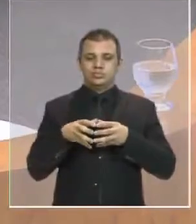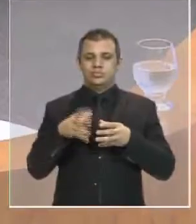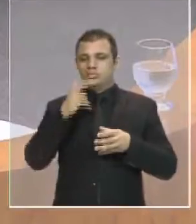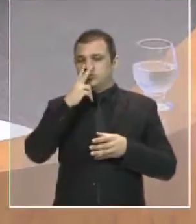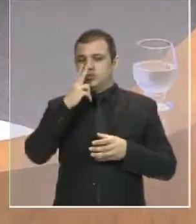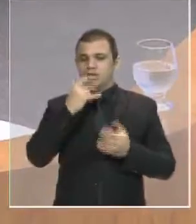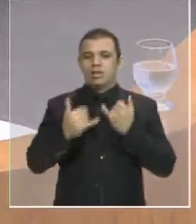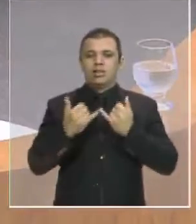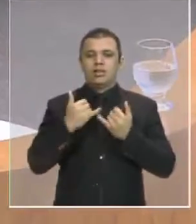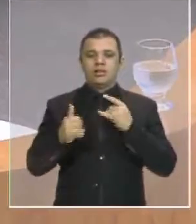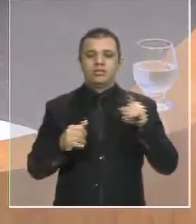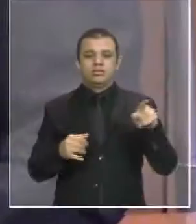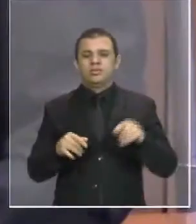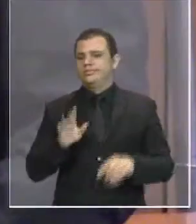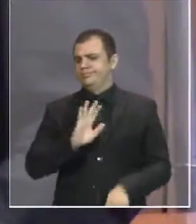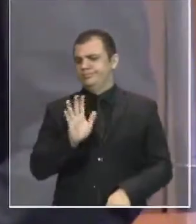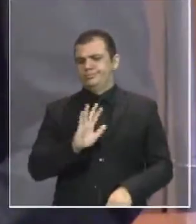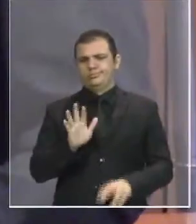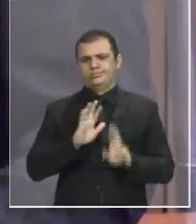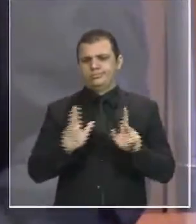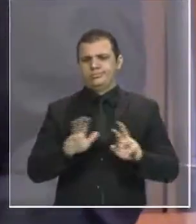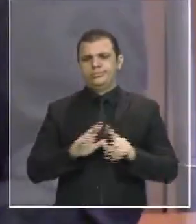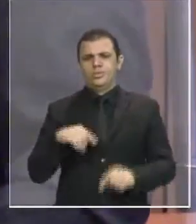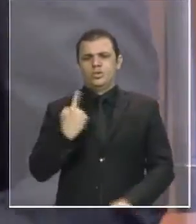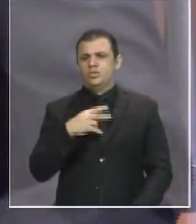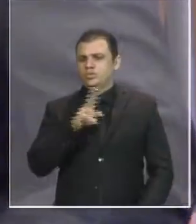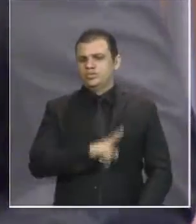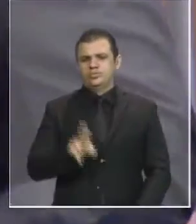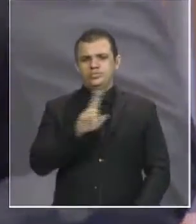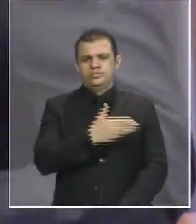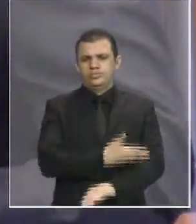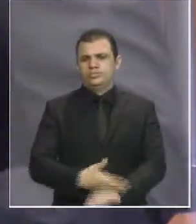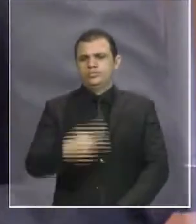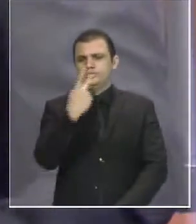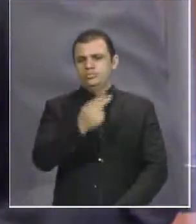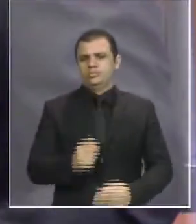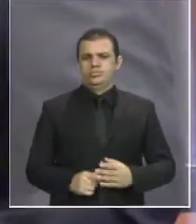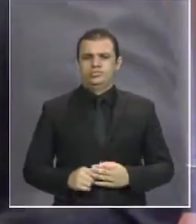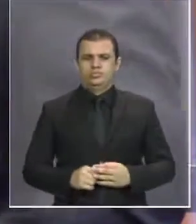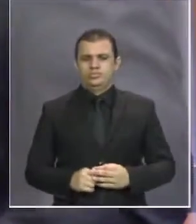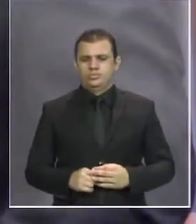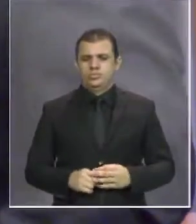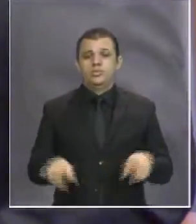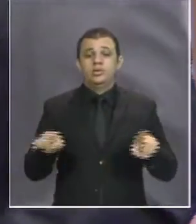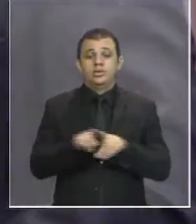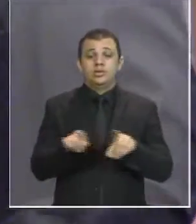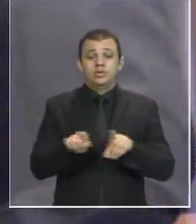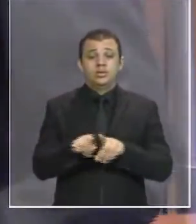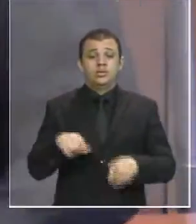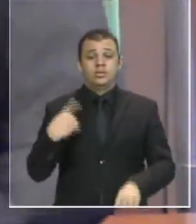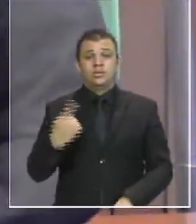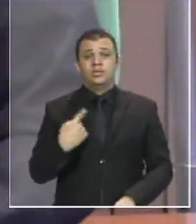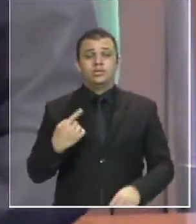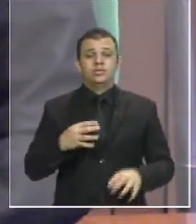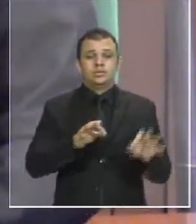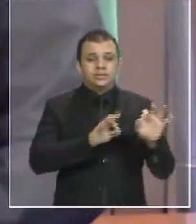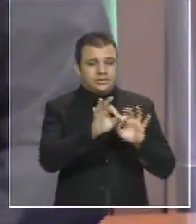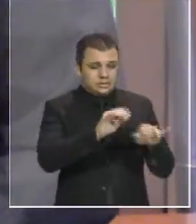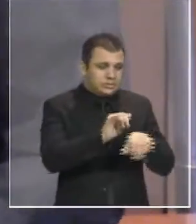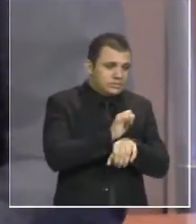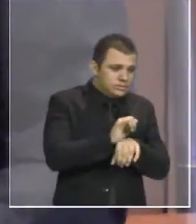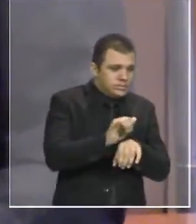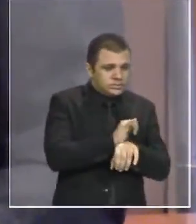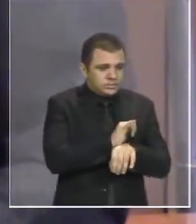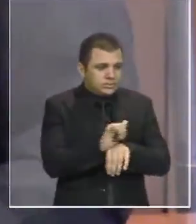graças a Deus. Não utilizamos dessas práticas, não fazemos armadilhas e